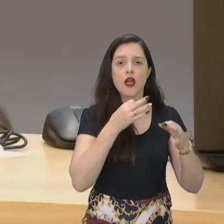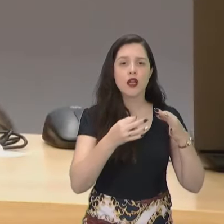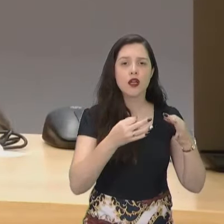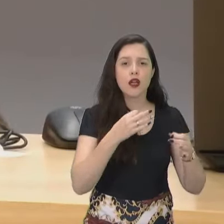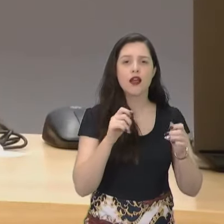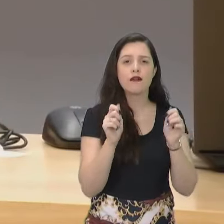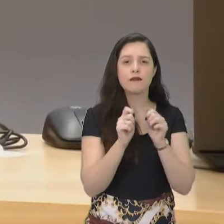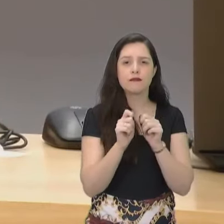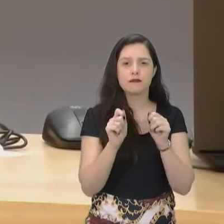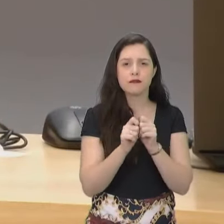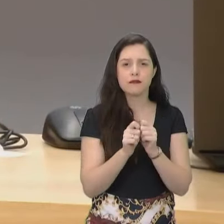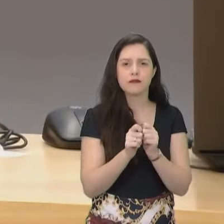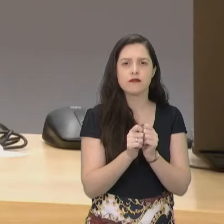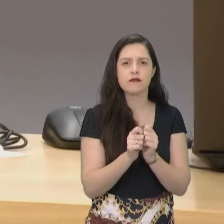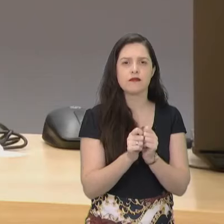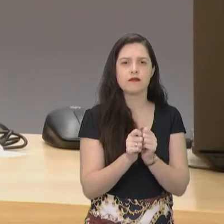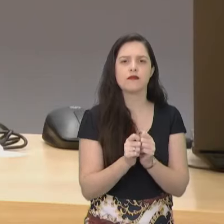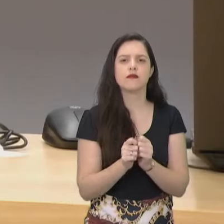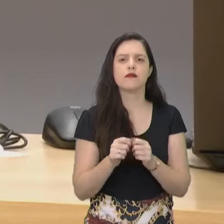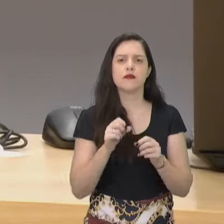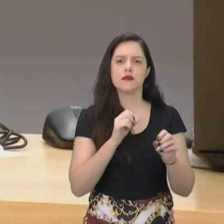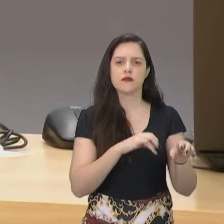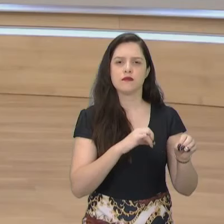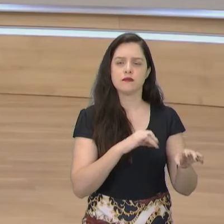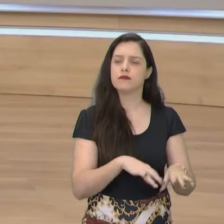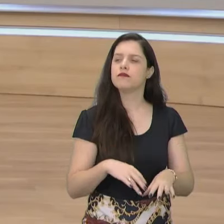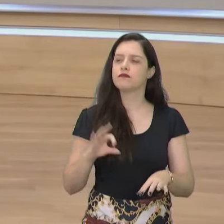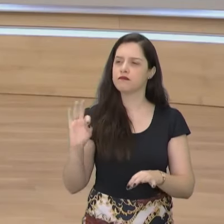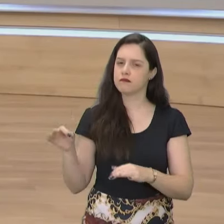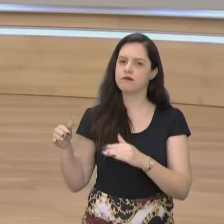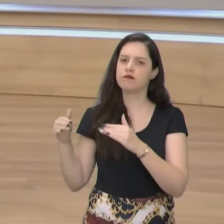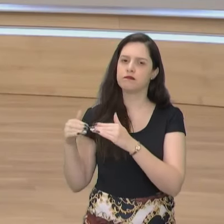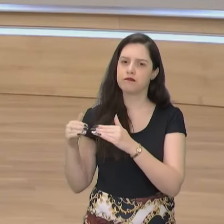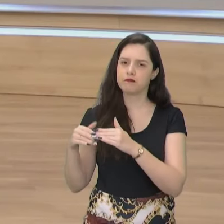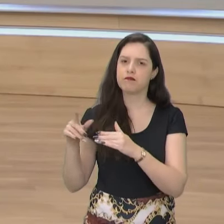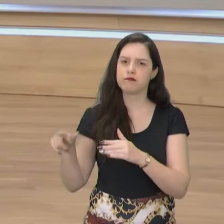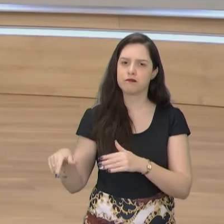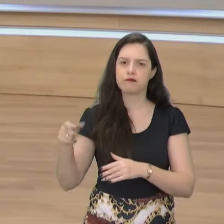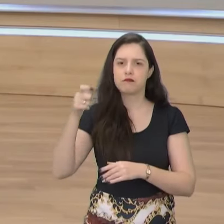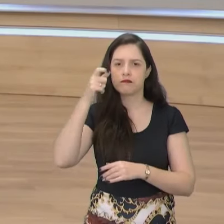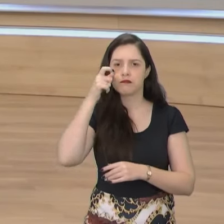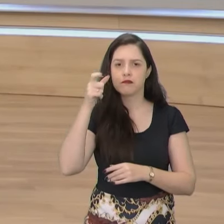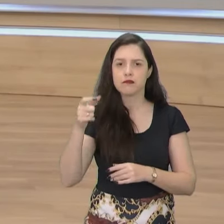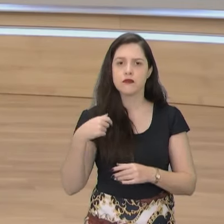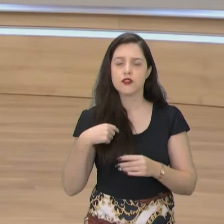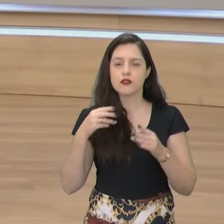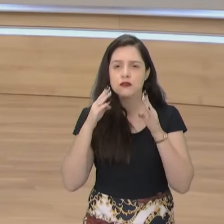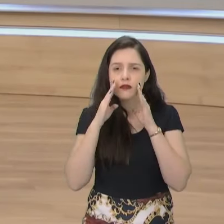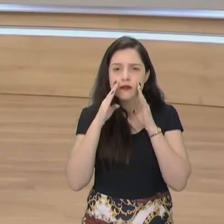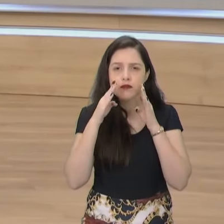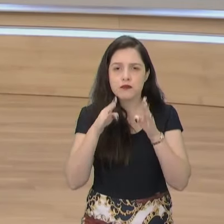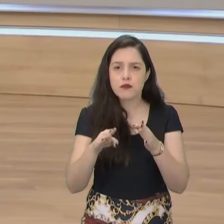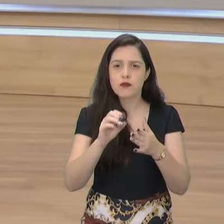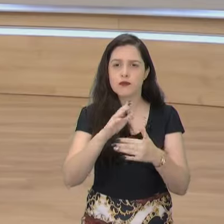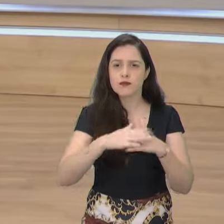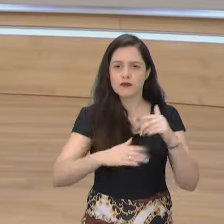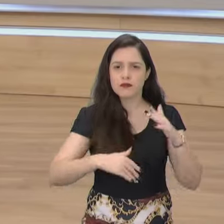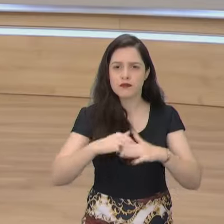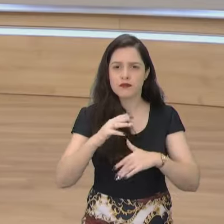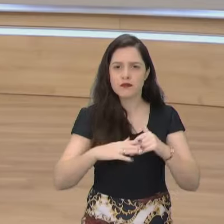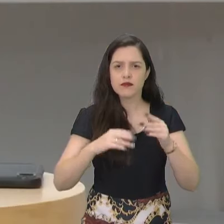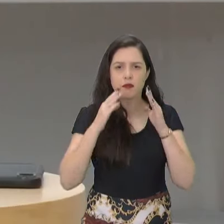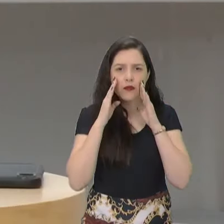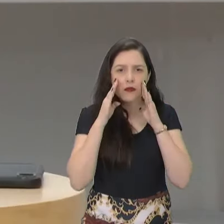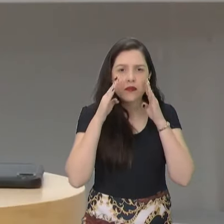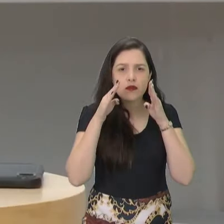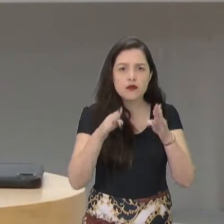de fazer a interdisciplinaridade, né? Exatamente, é super importante, por isso que a gente deu um foco hoje nas habilidades, porque ela é o foco de